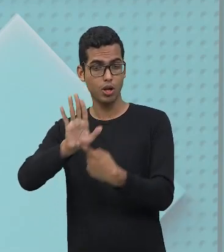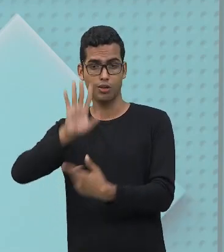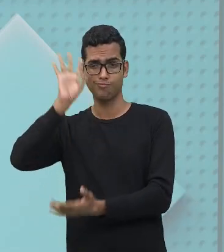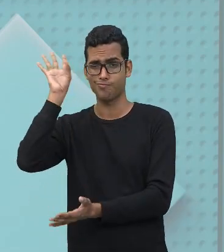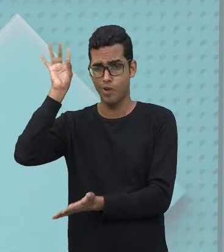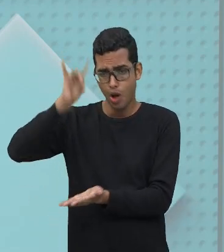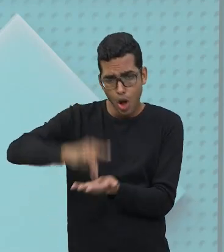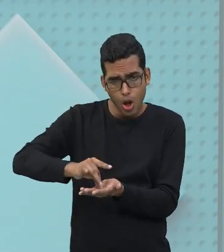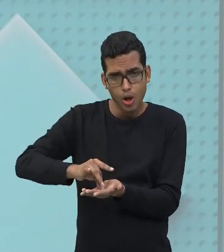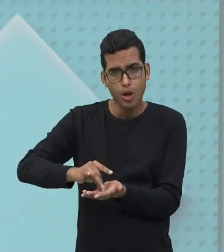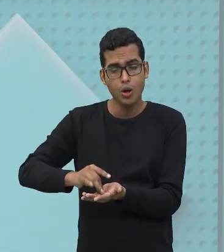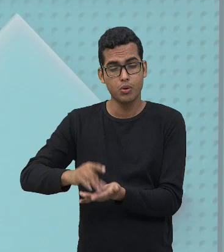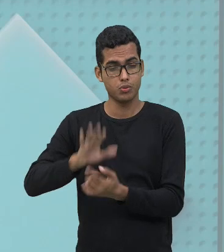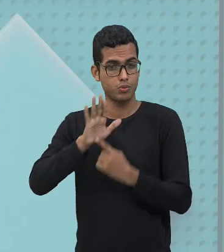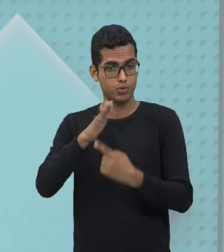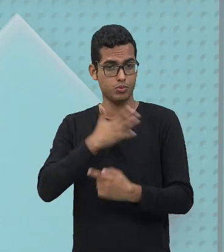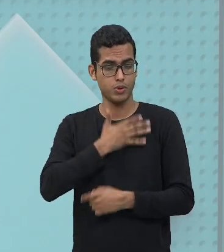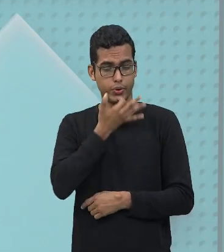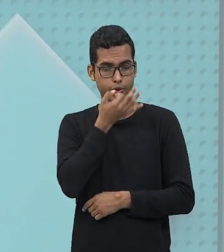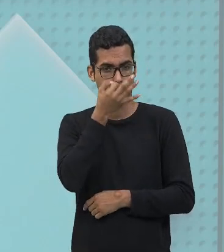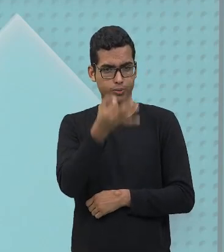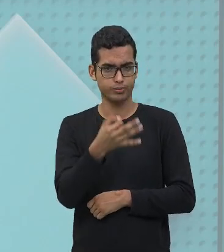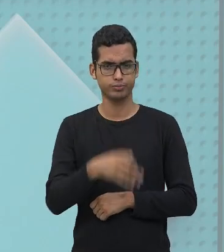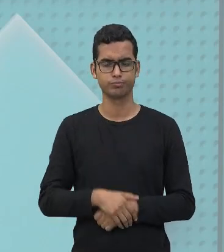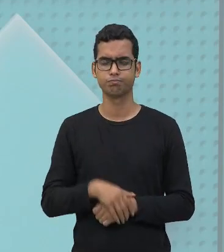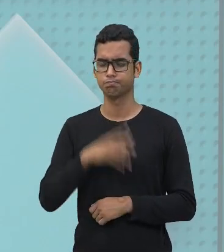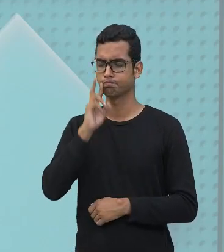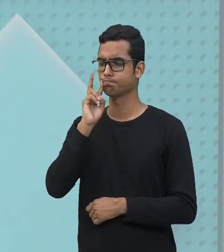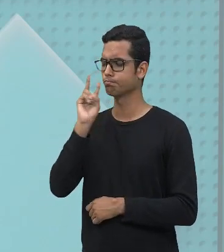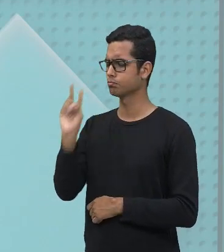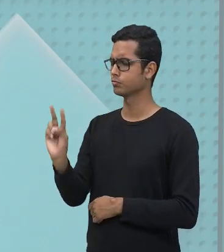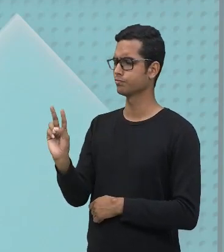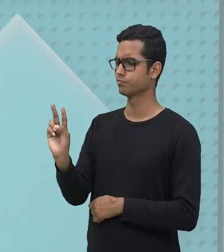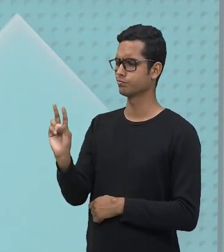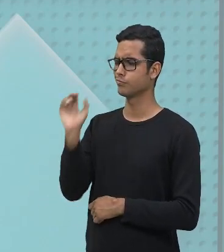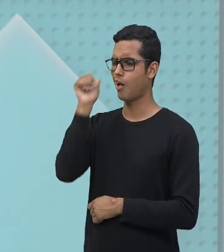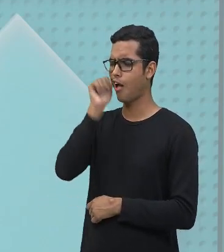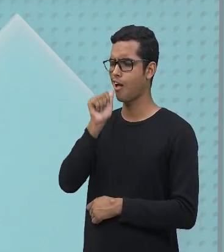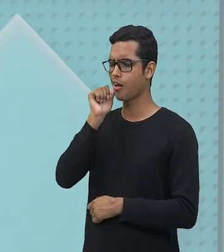eu estou dando a minha opinião. Quando eu vi que ela